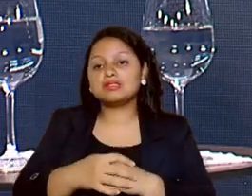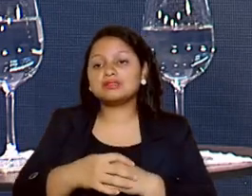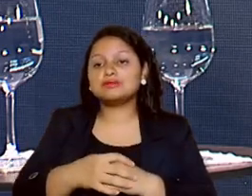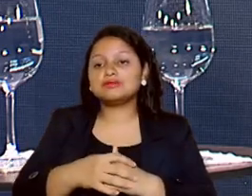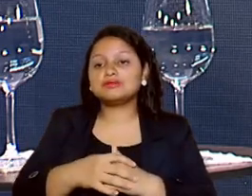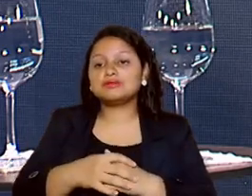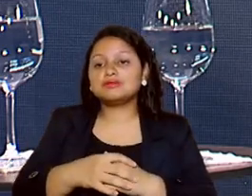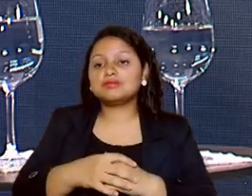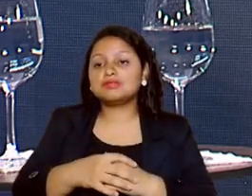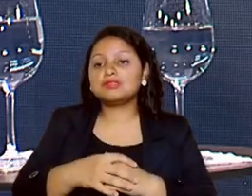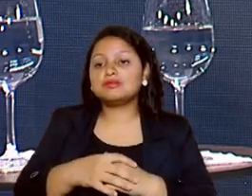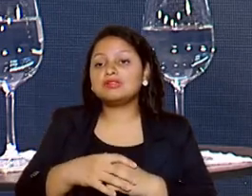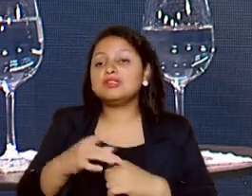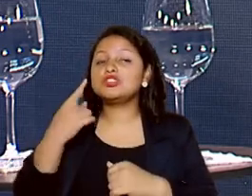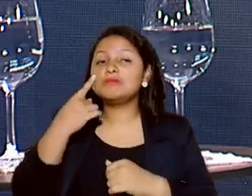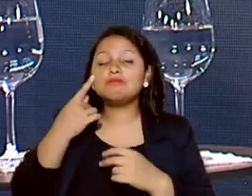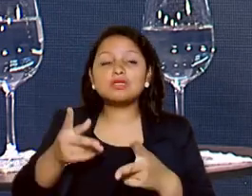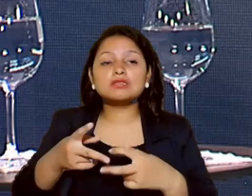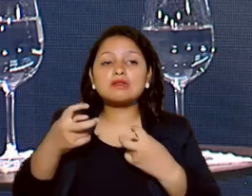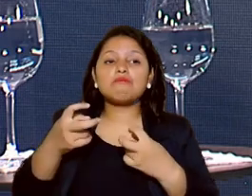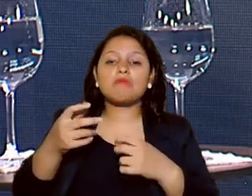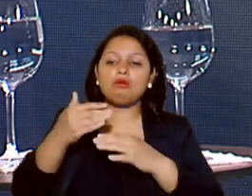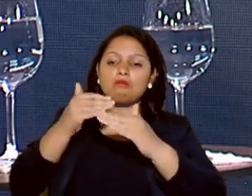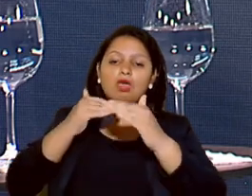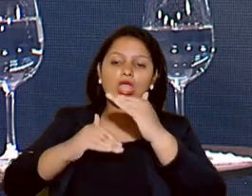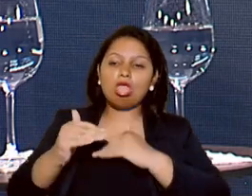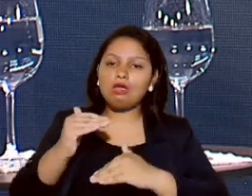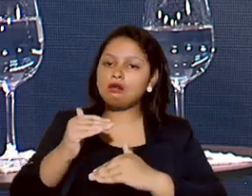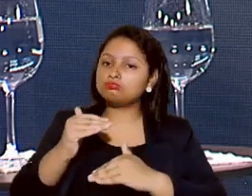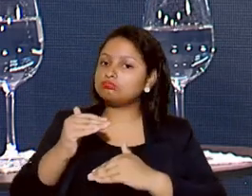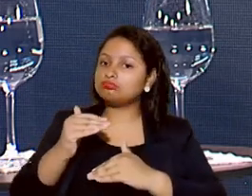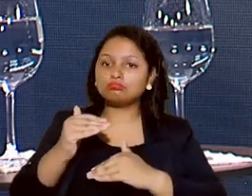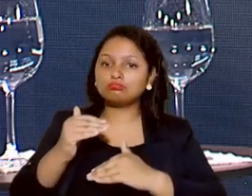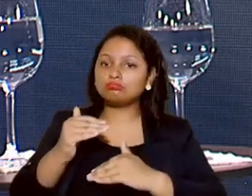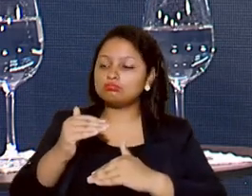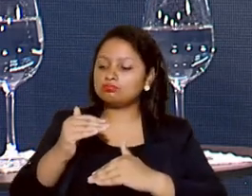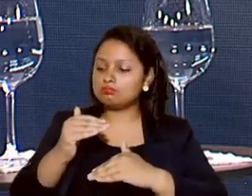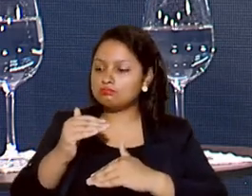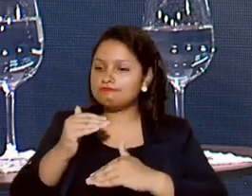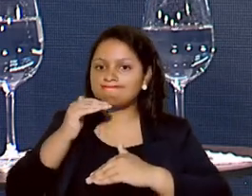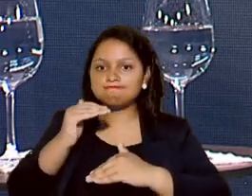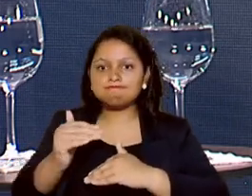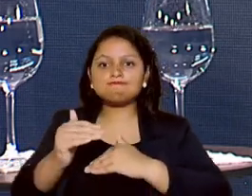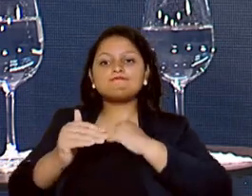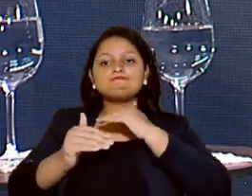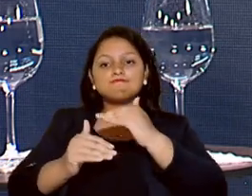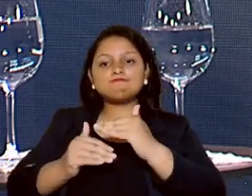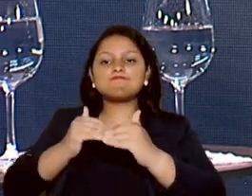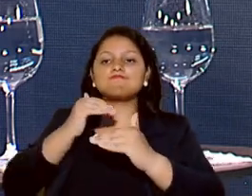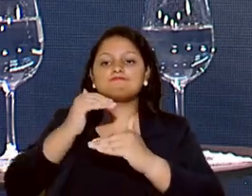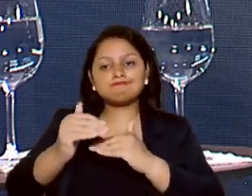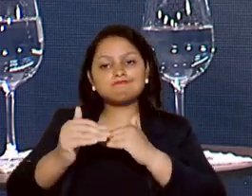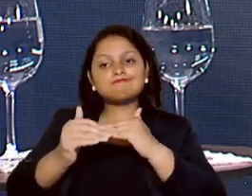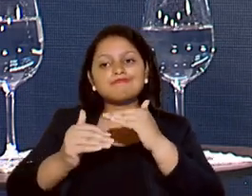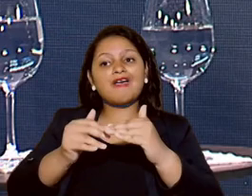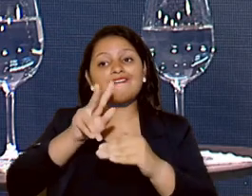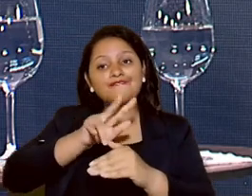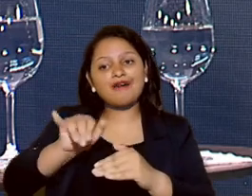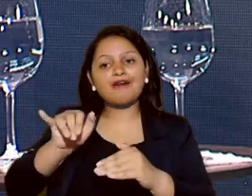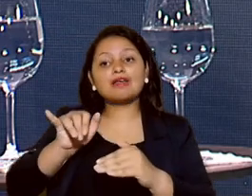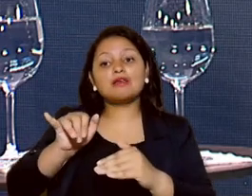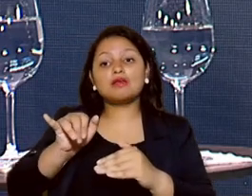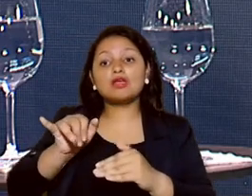é algo que que já está aí e que agora cabe a nós atores e esse ecossistema